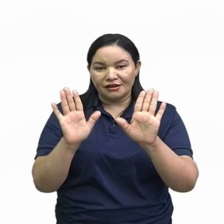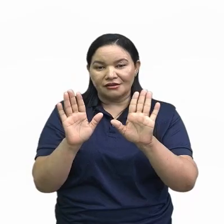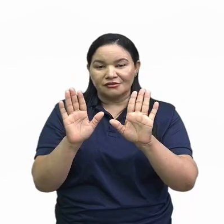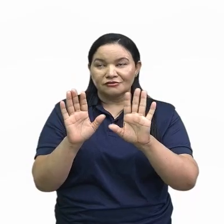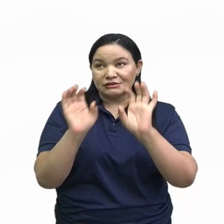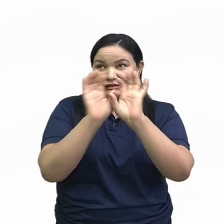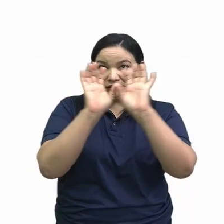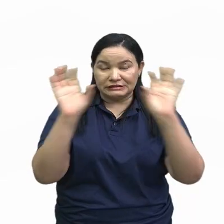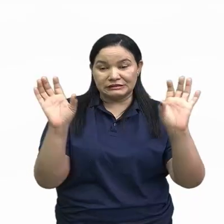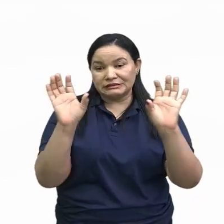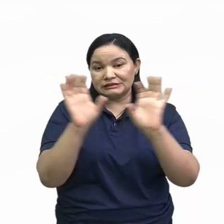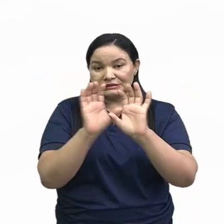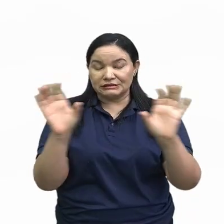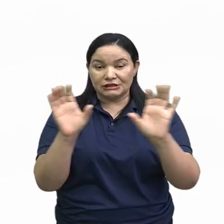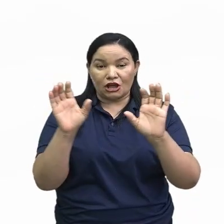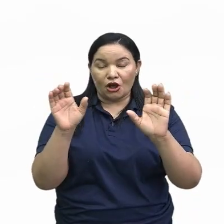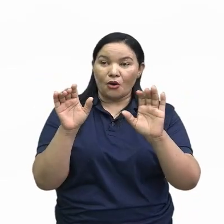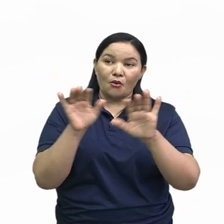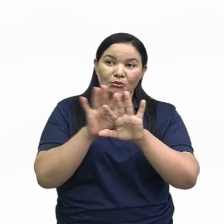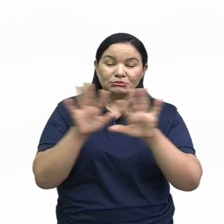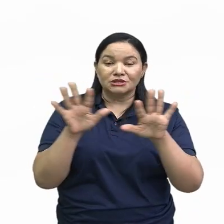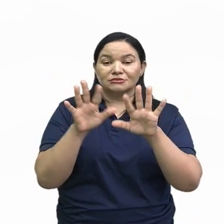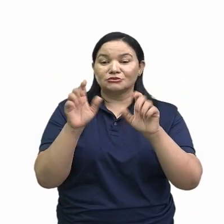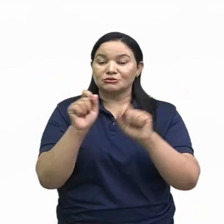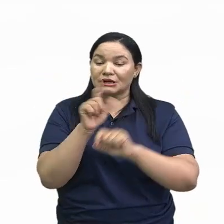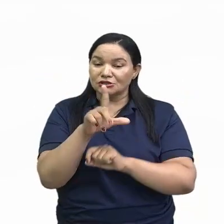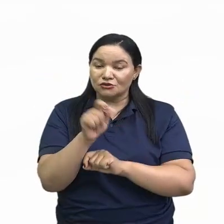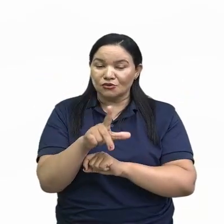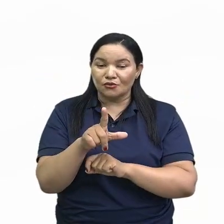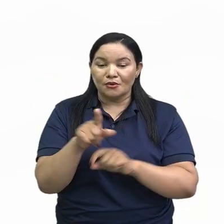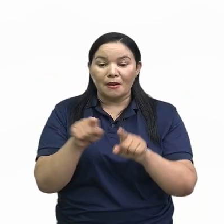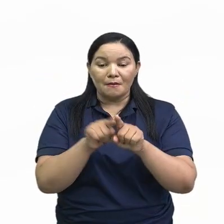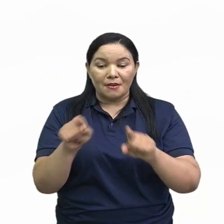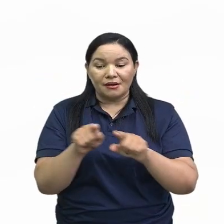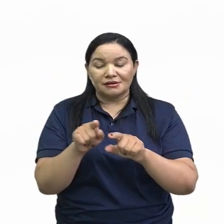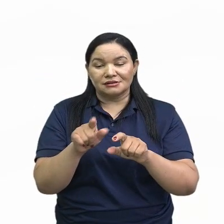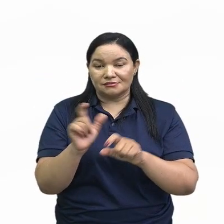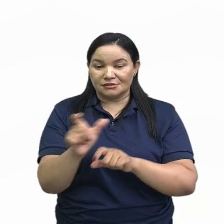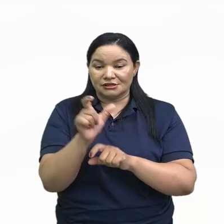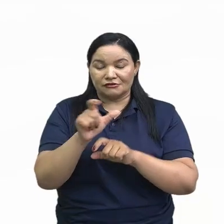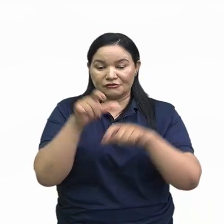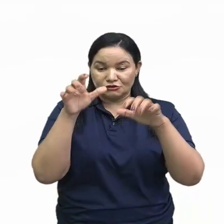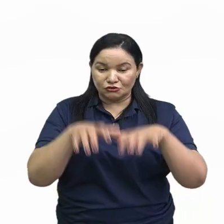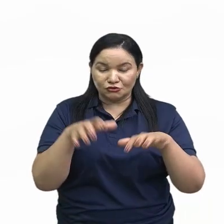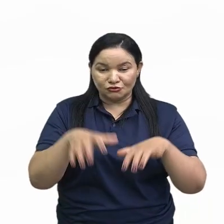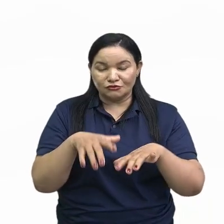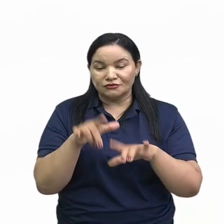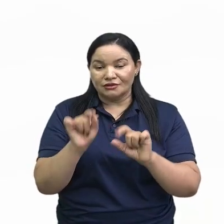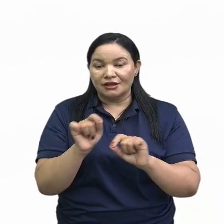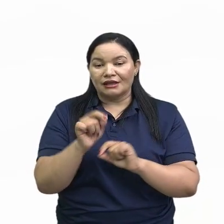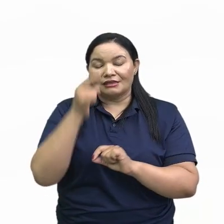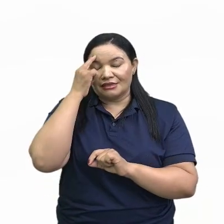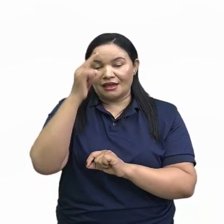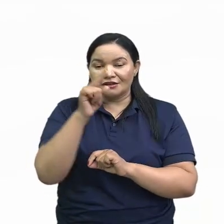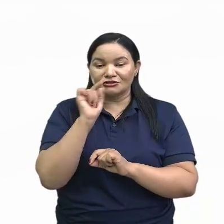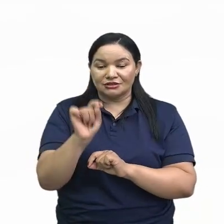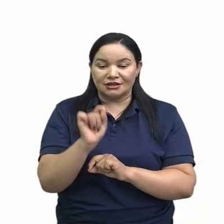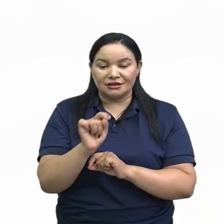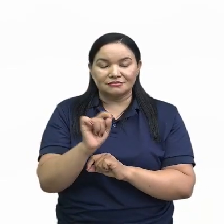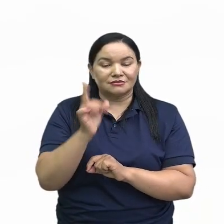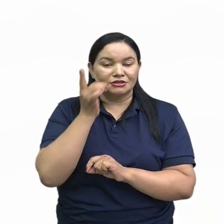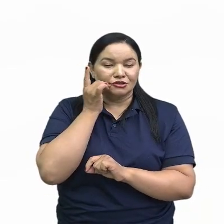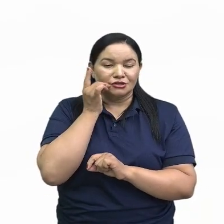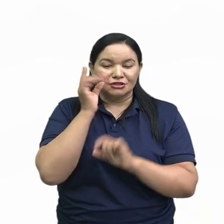céu limpo, azulado. Já a palavra chuva, não. Nós vamos ter a ideia de um